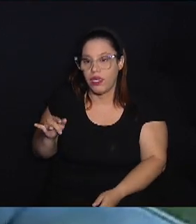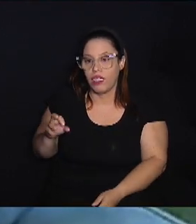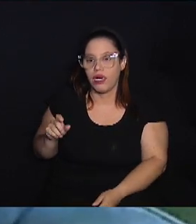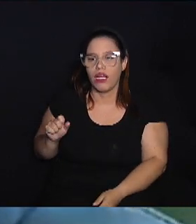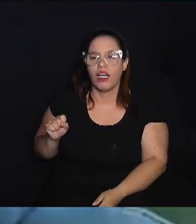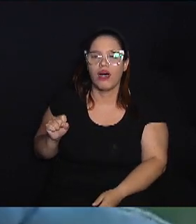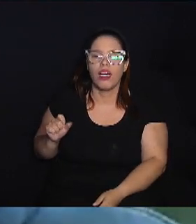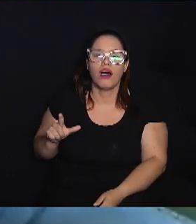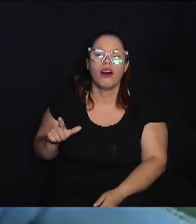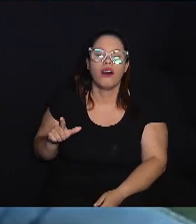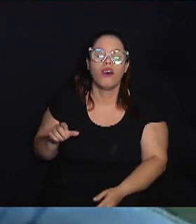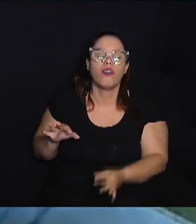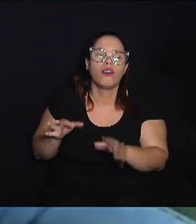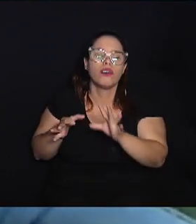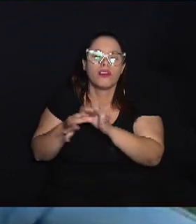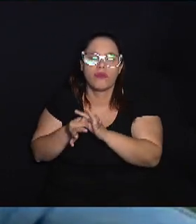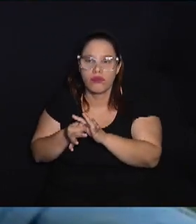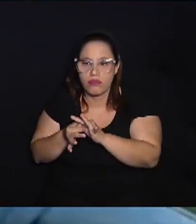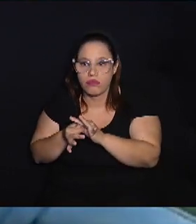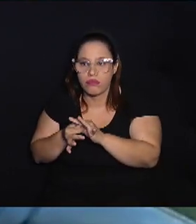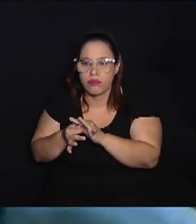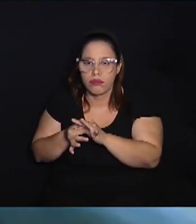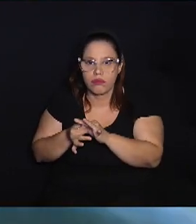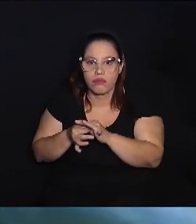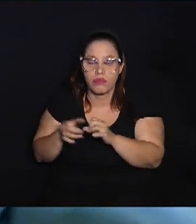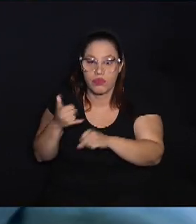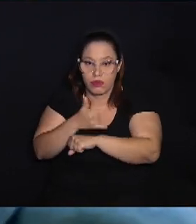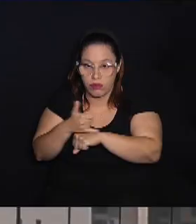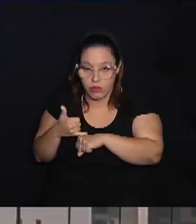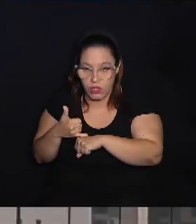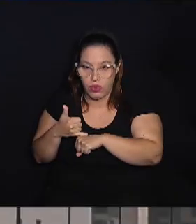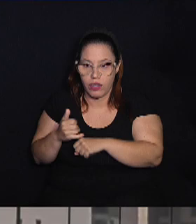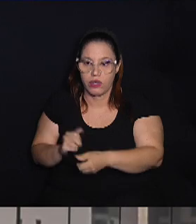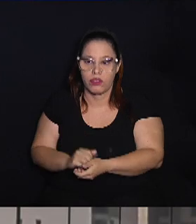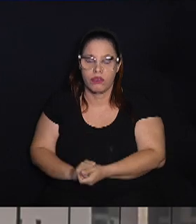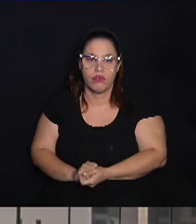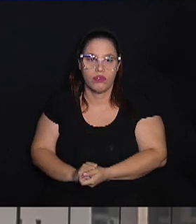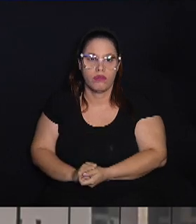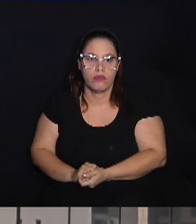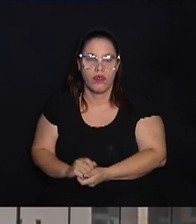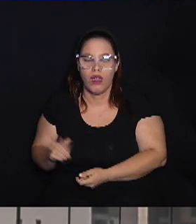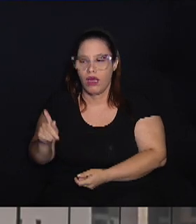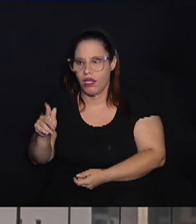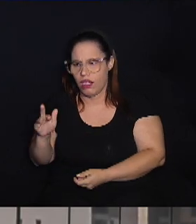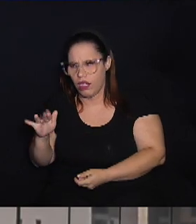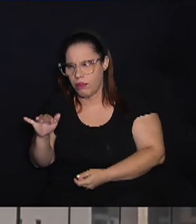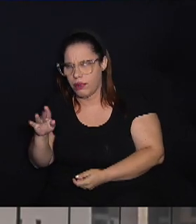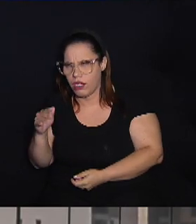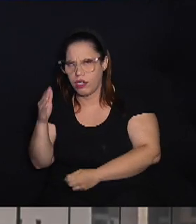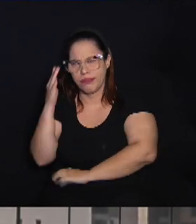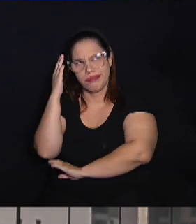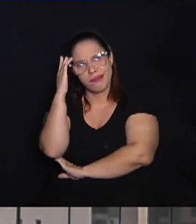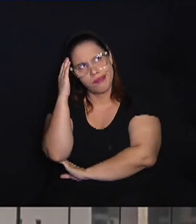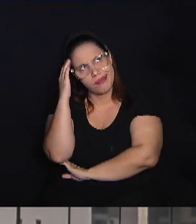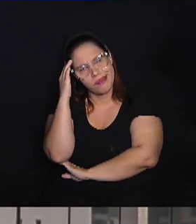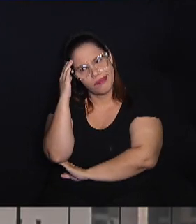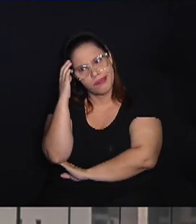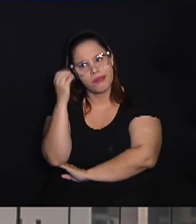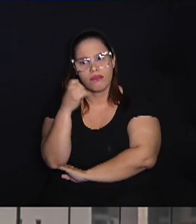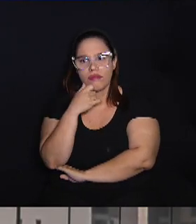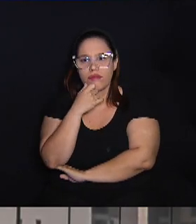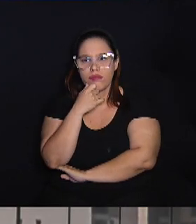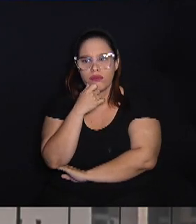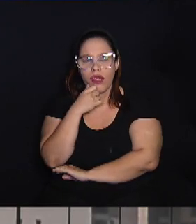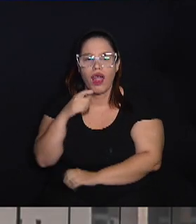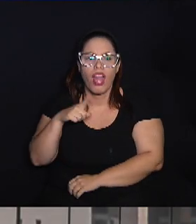e a gente faz essa conexão no que diz respeito ao aço. E Gabriela, só para a gente ter uma ideia, assim, tem